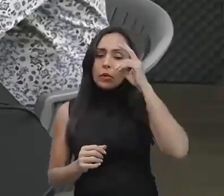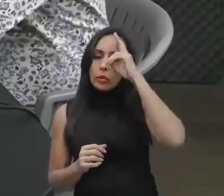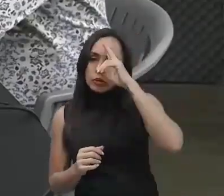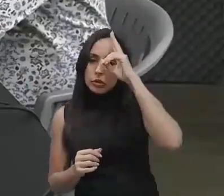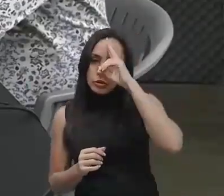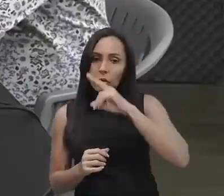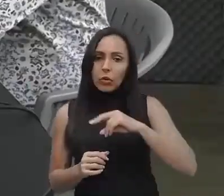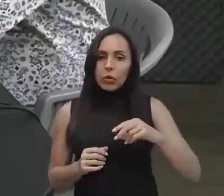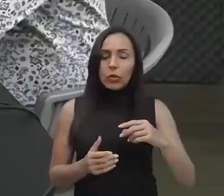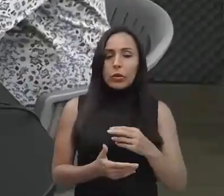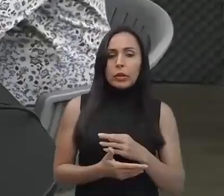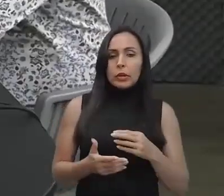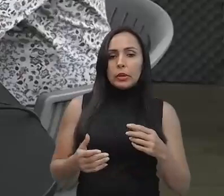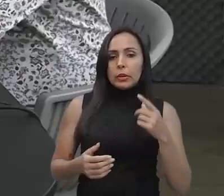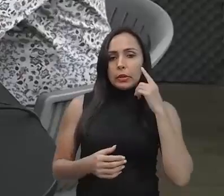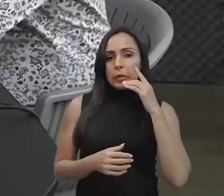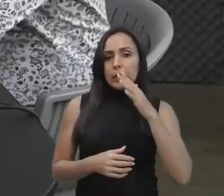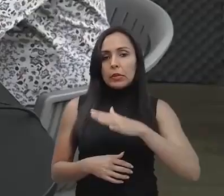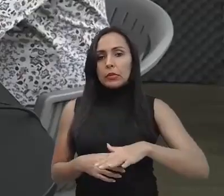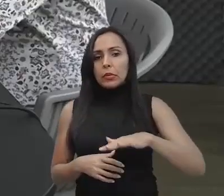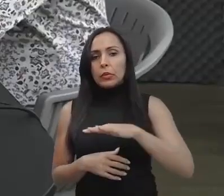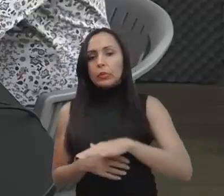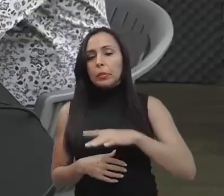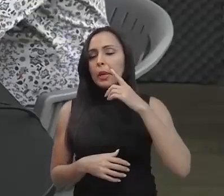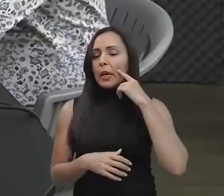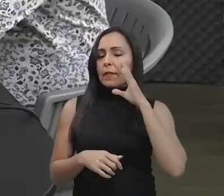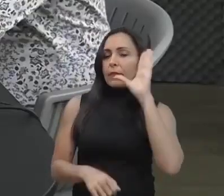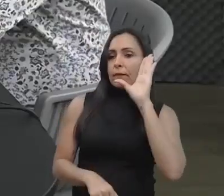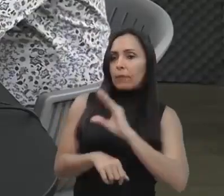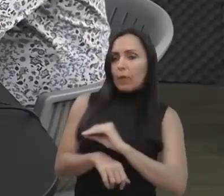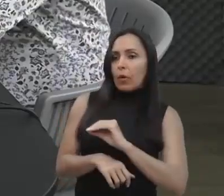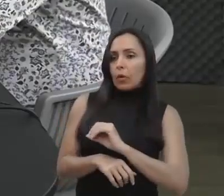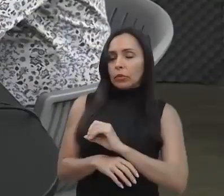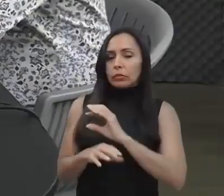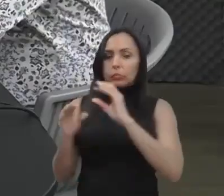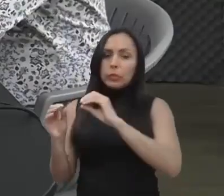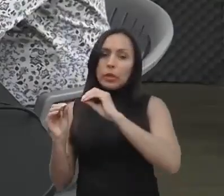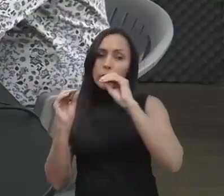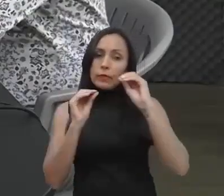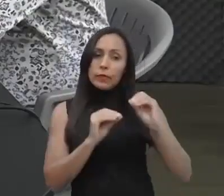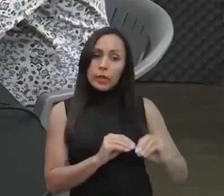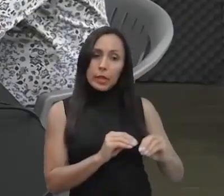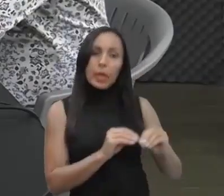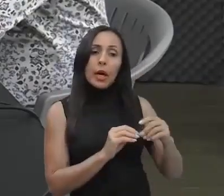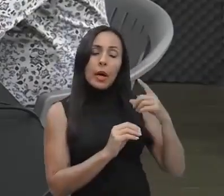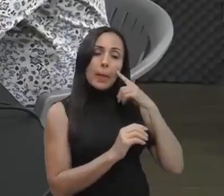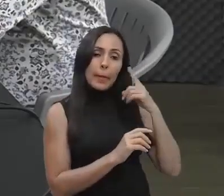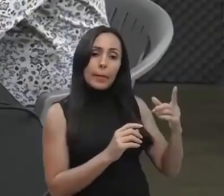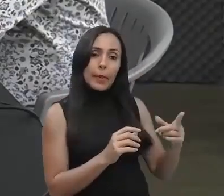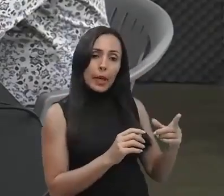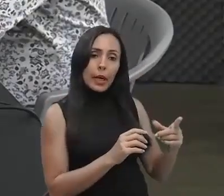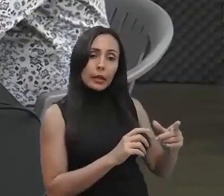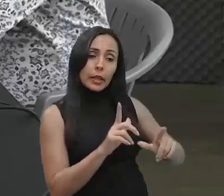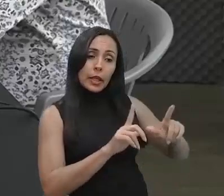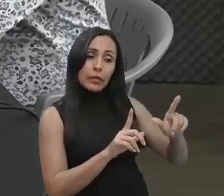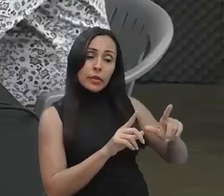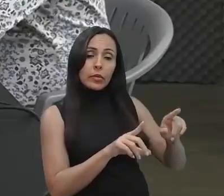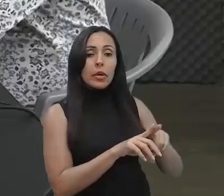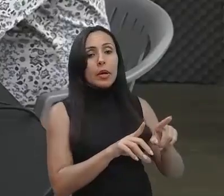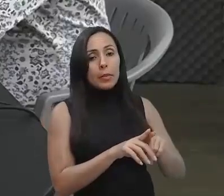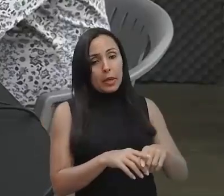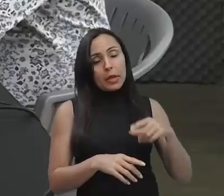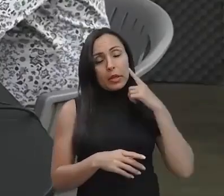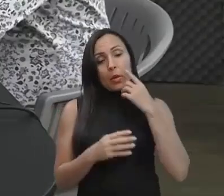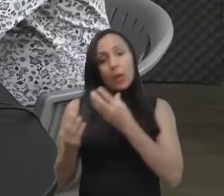um pega umas sonoras pega foto e envia o pós pra imprensa também a imprensa que não foi cobrir recebe o material da gente do